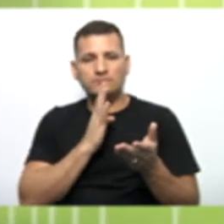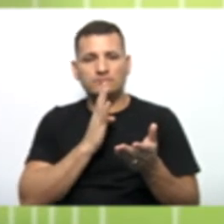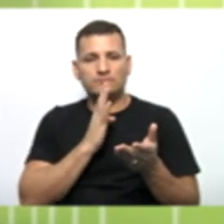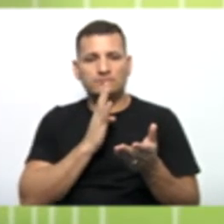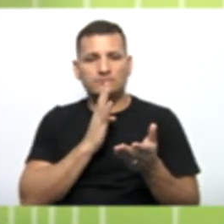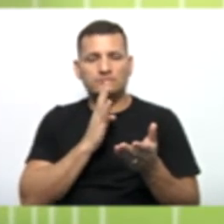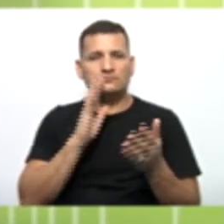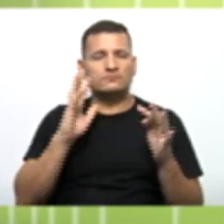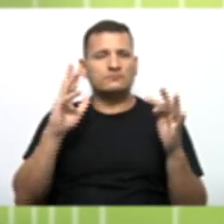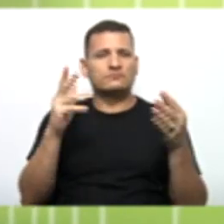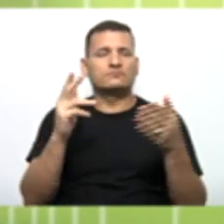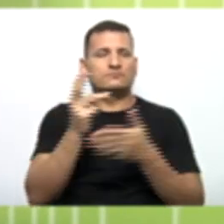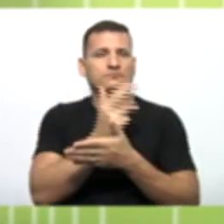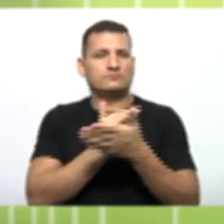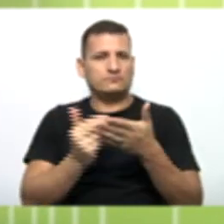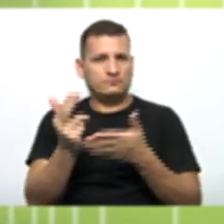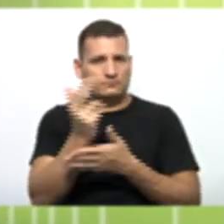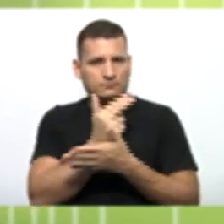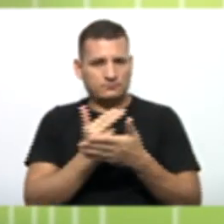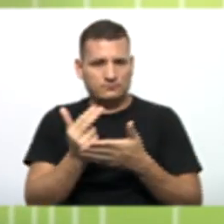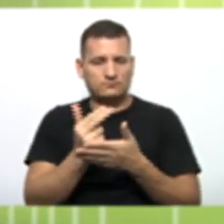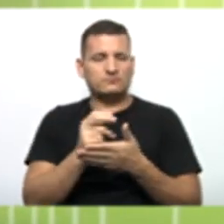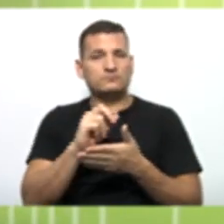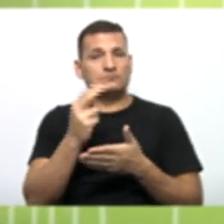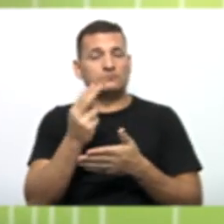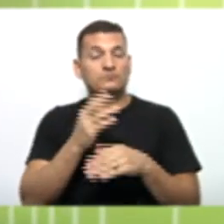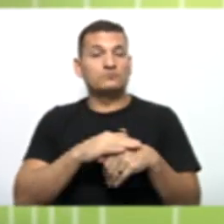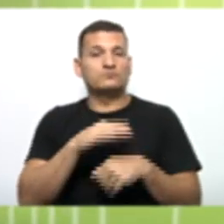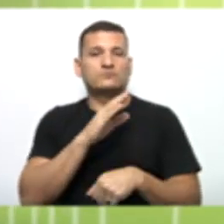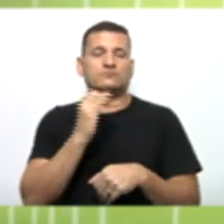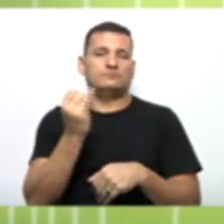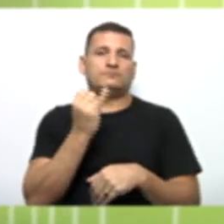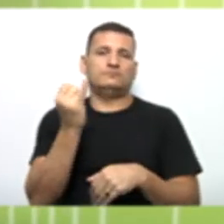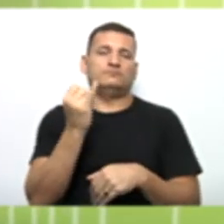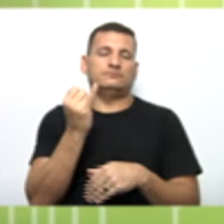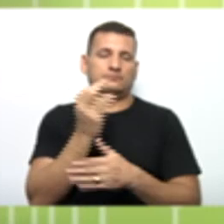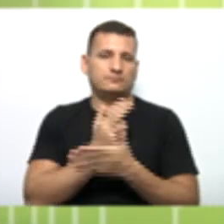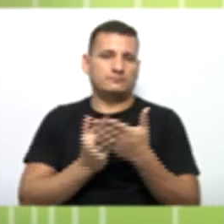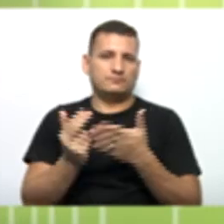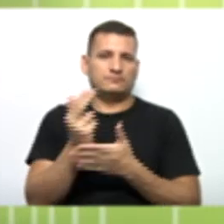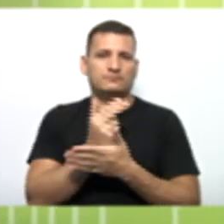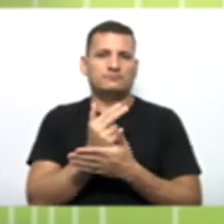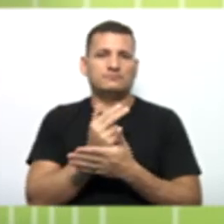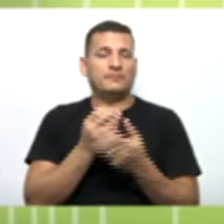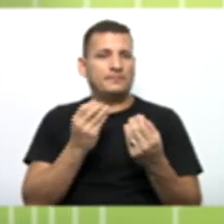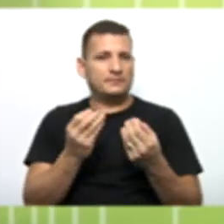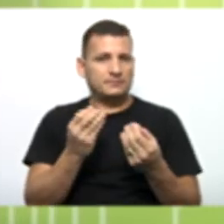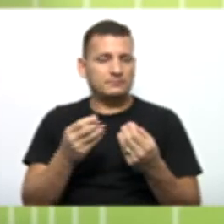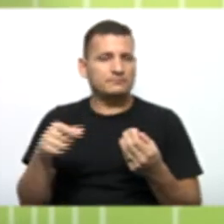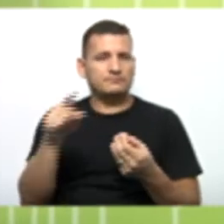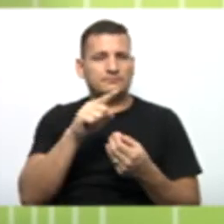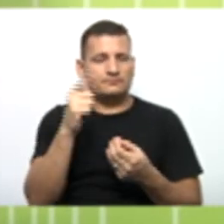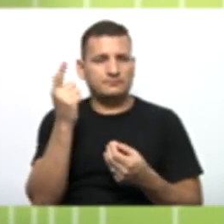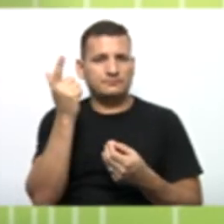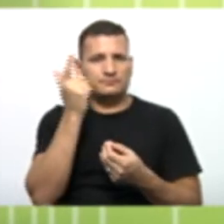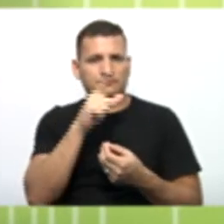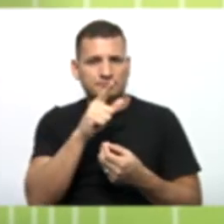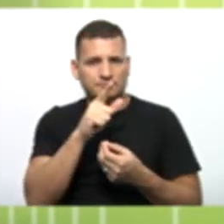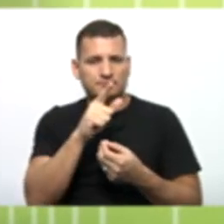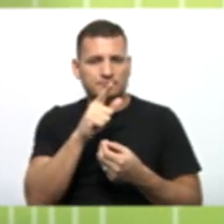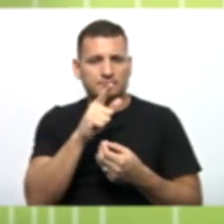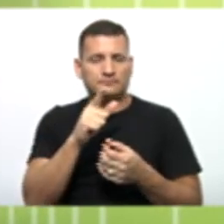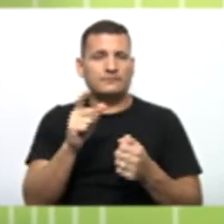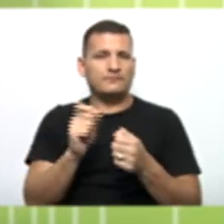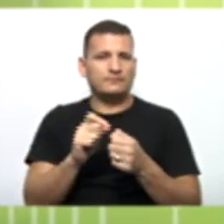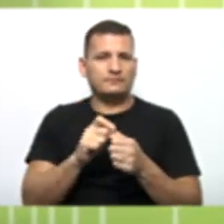todos os diagramas ou os que são essencial, certo? Para quê? Para que você consiga